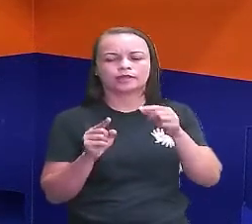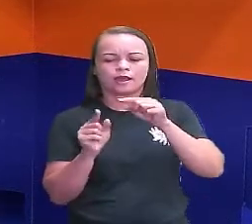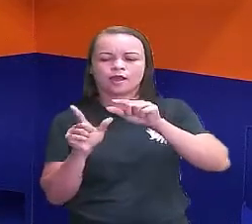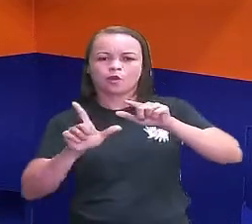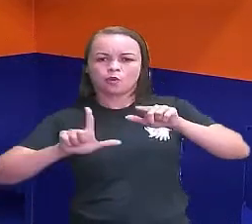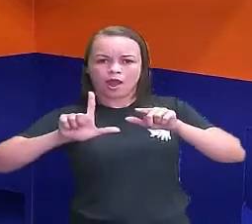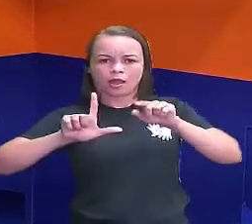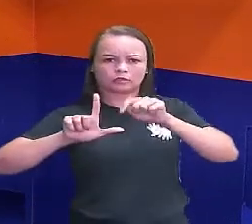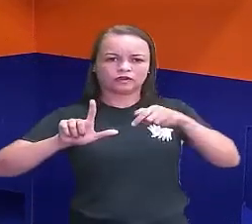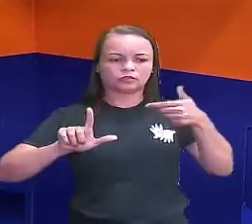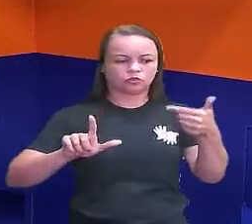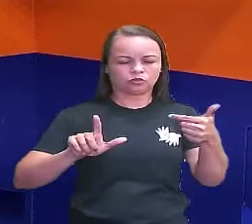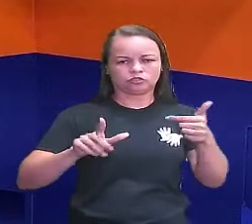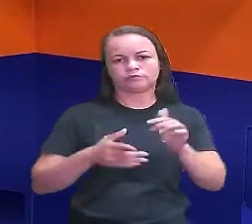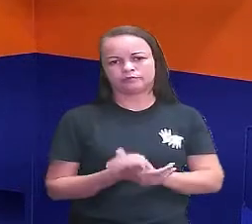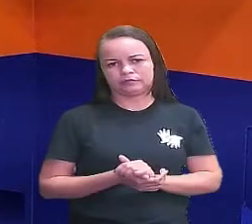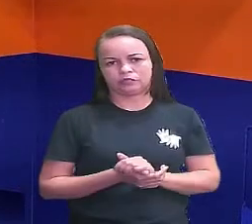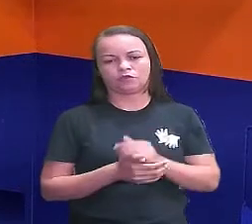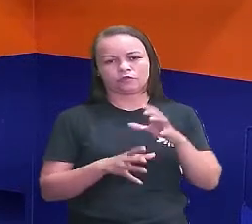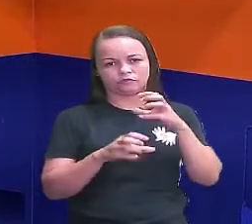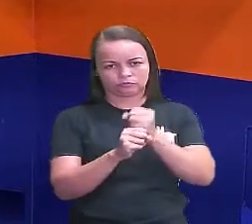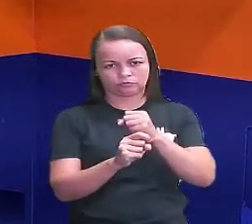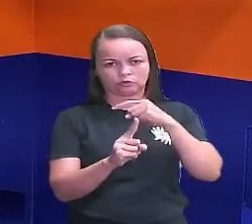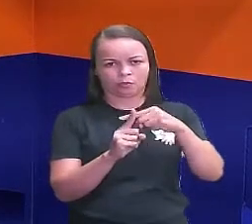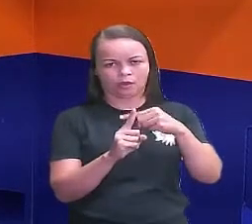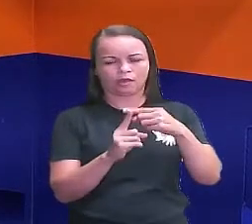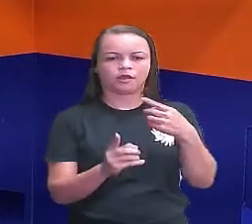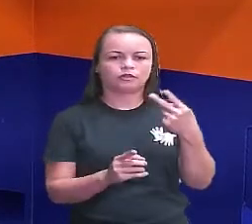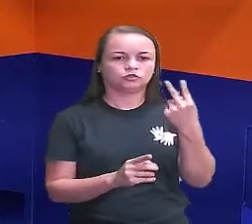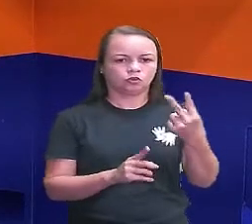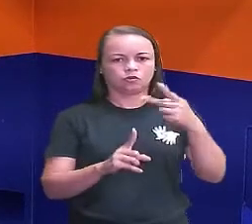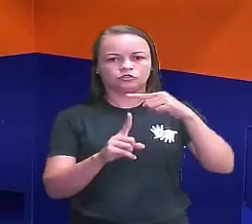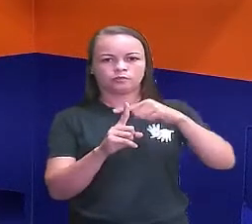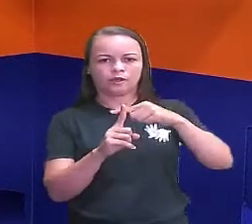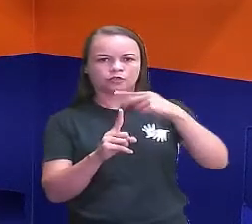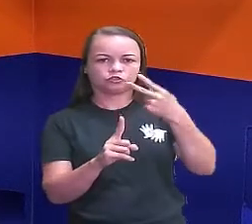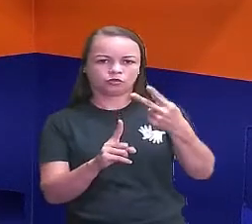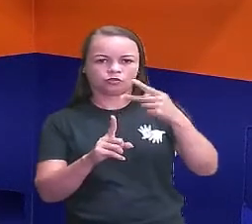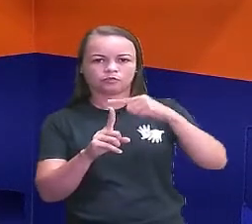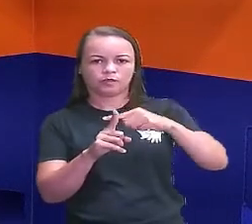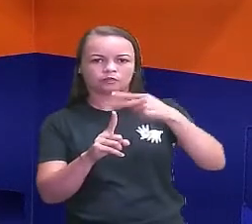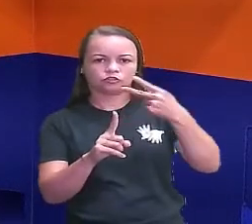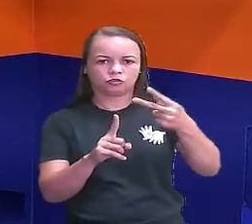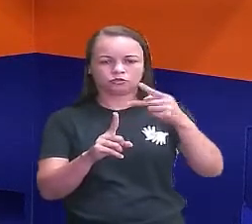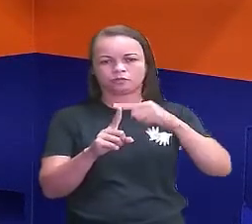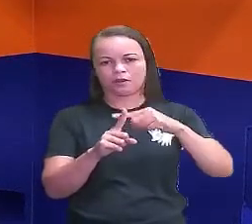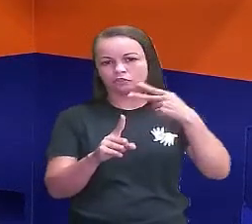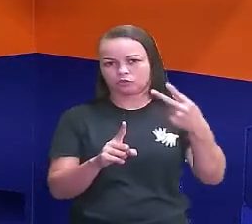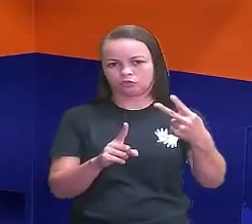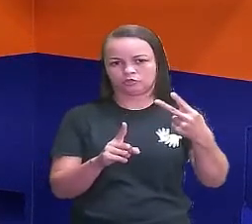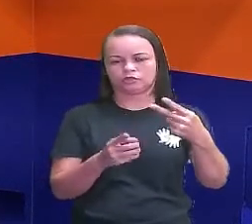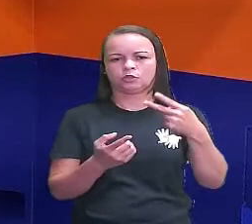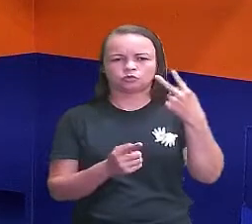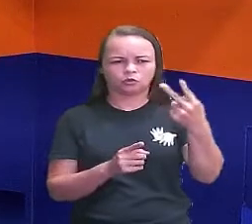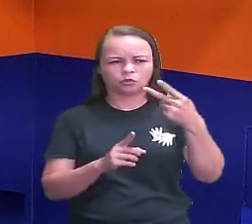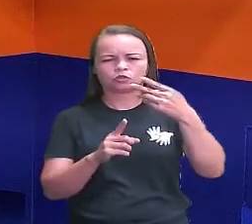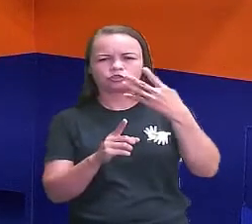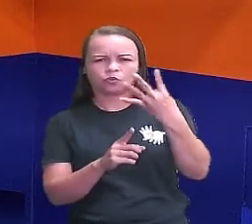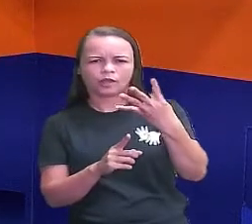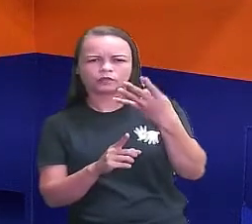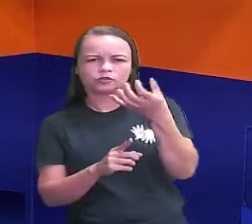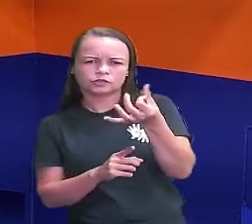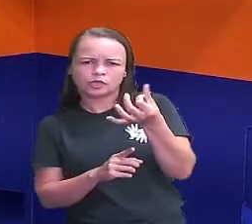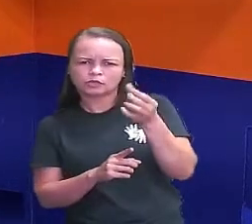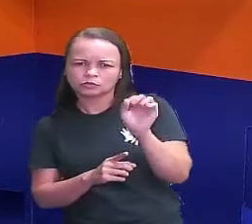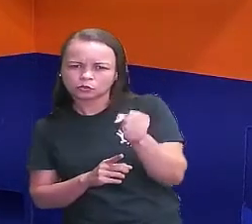Então, eu vou somar. 2 mais 2 mais 2 mais 2. 2, 4, 6, 8. Então, o perímetro aqui seria igual a